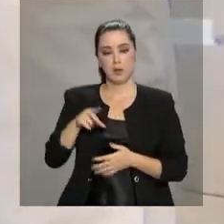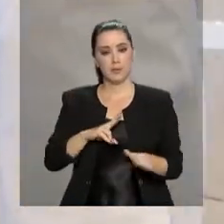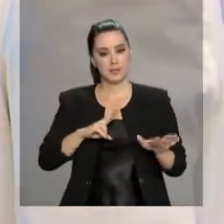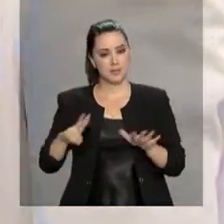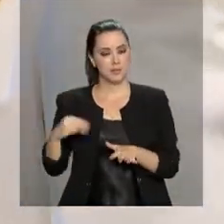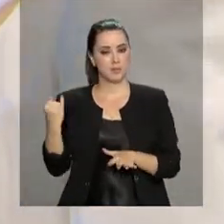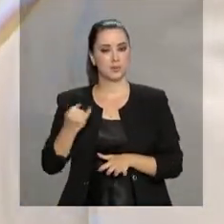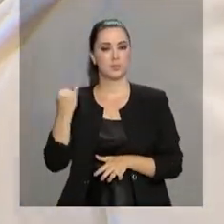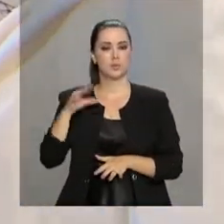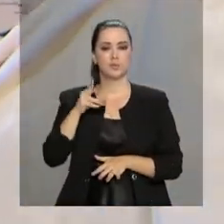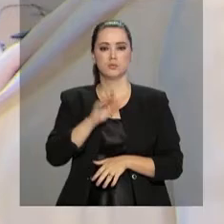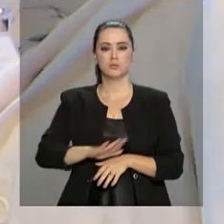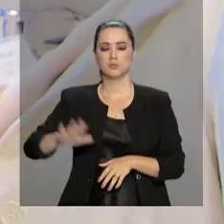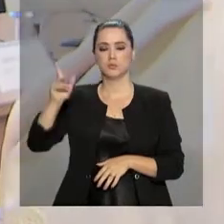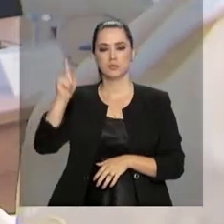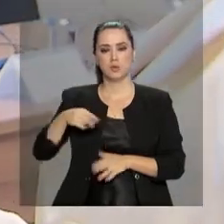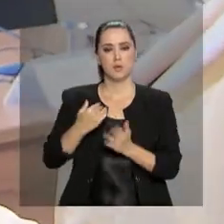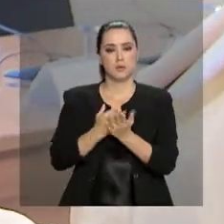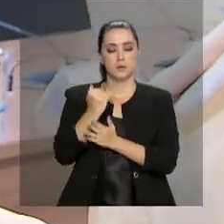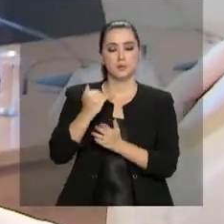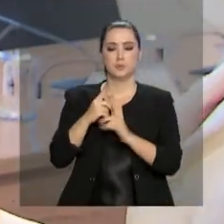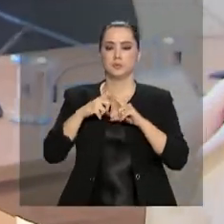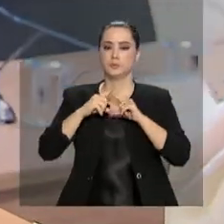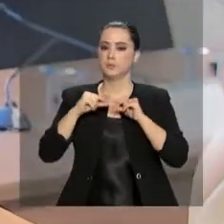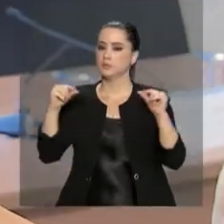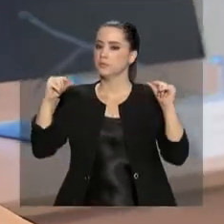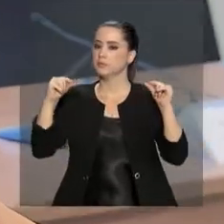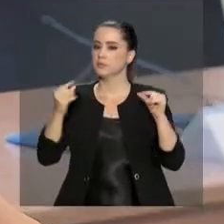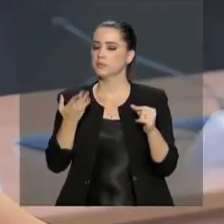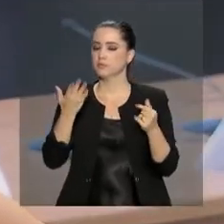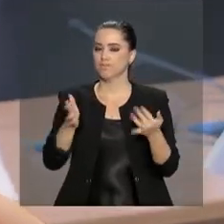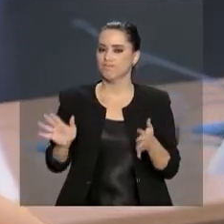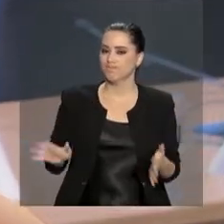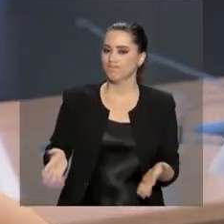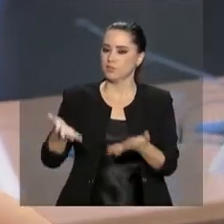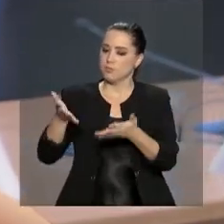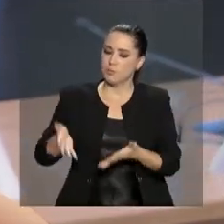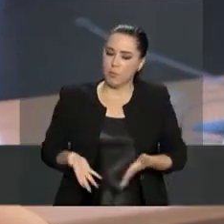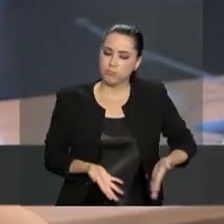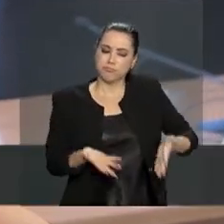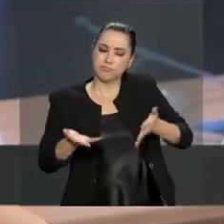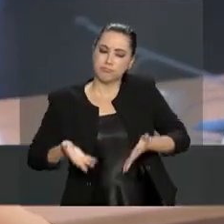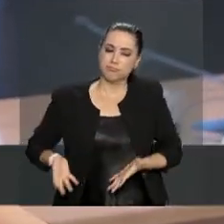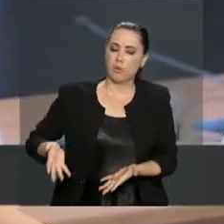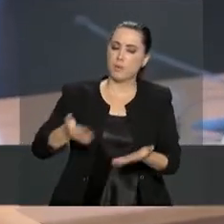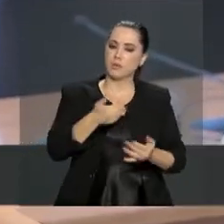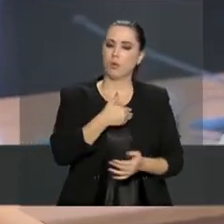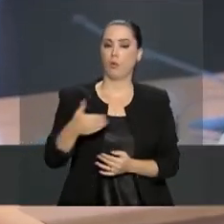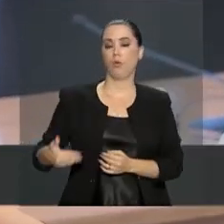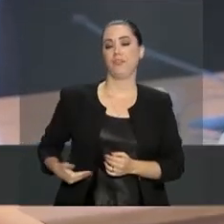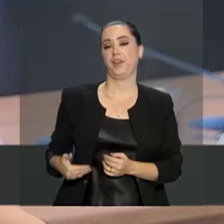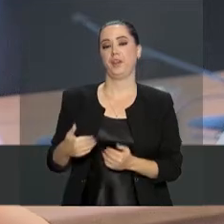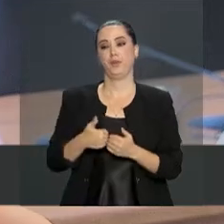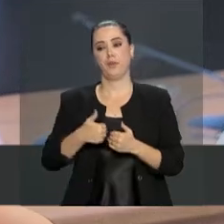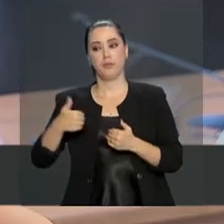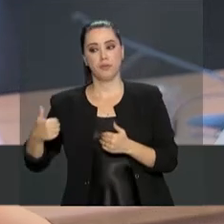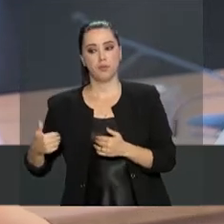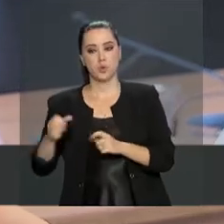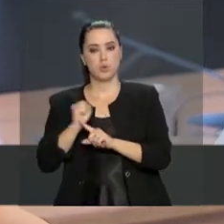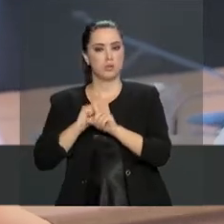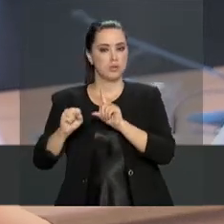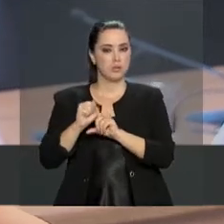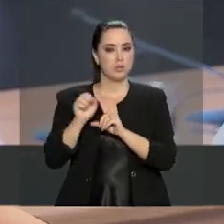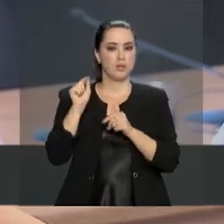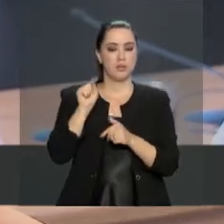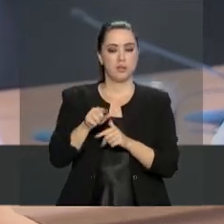intensa em todo o brasil a começar por brasília mobilizando diversos atores de governo fora de governo para